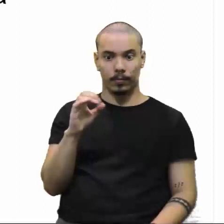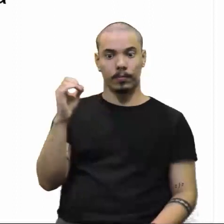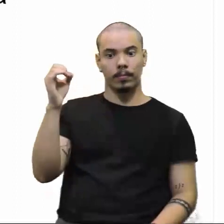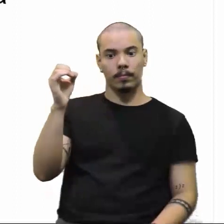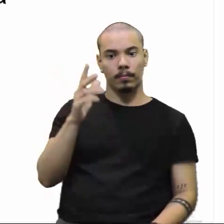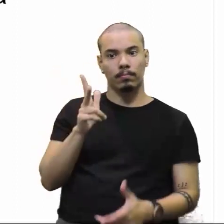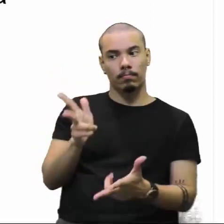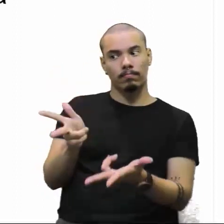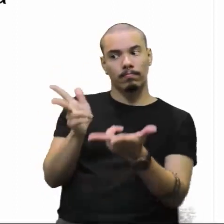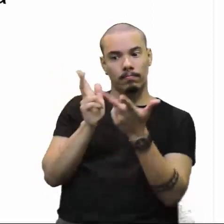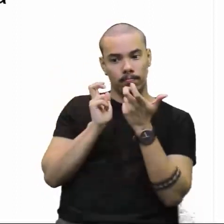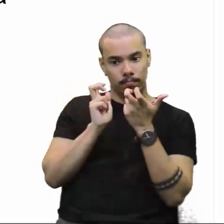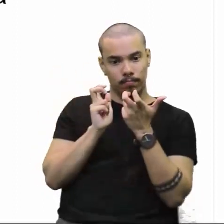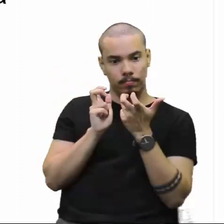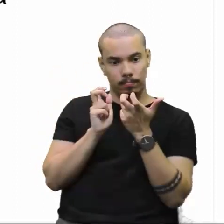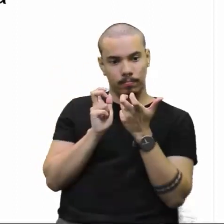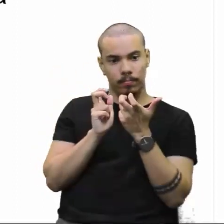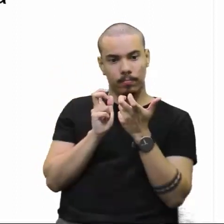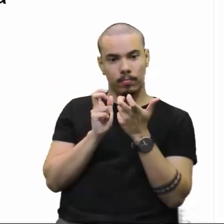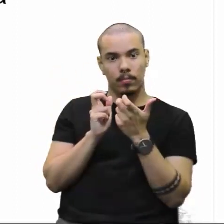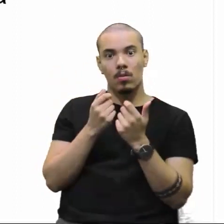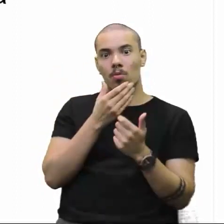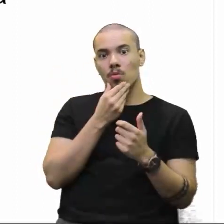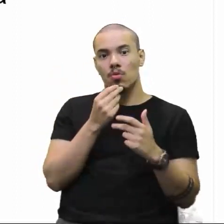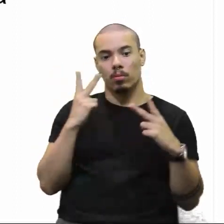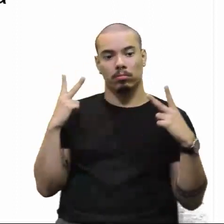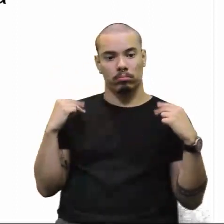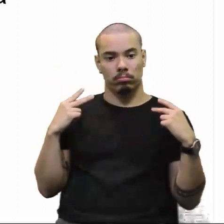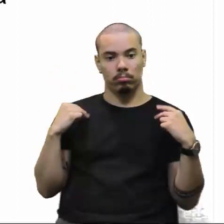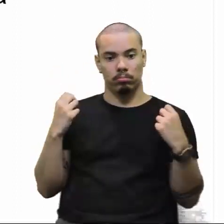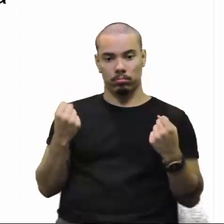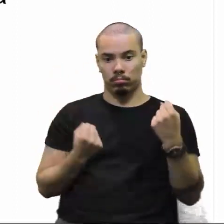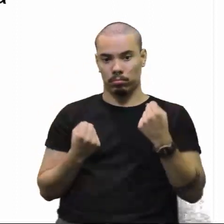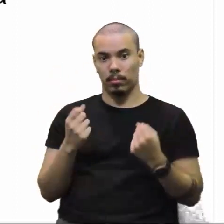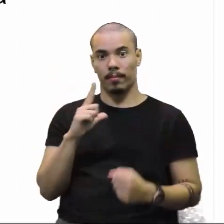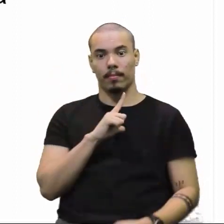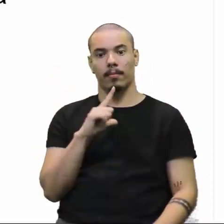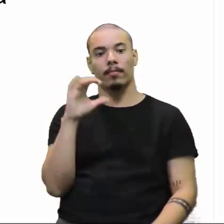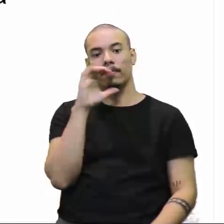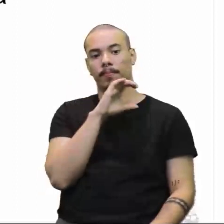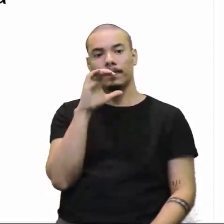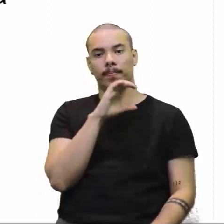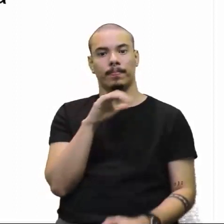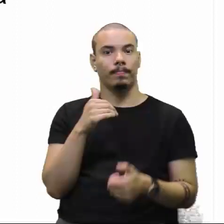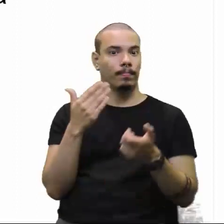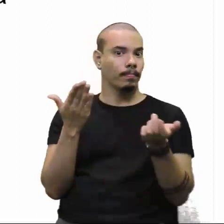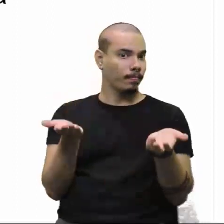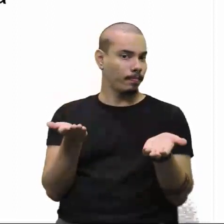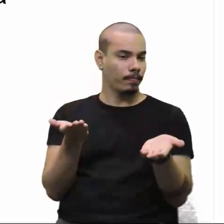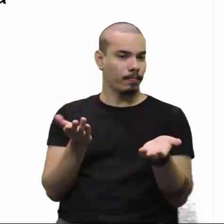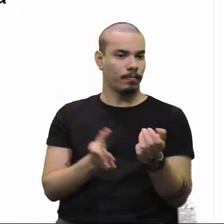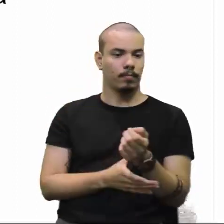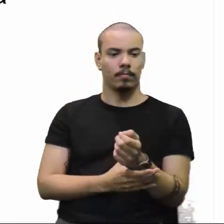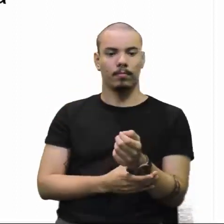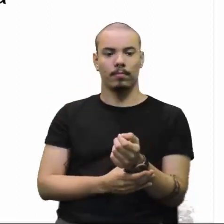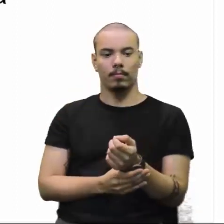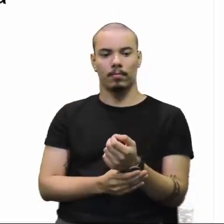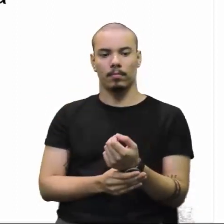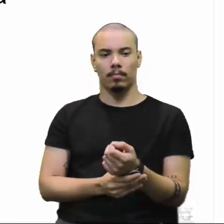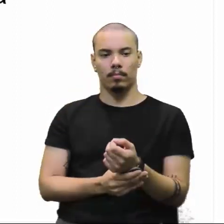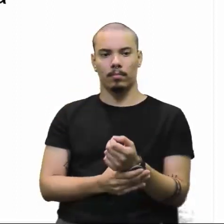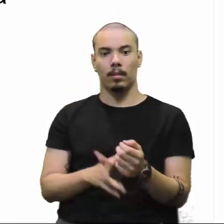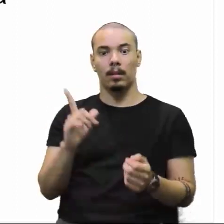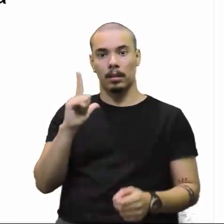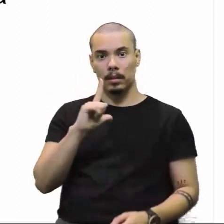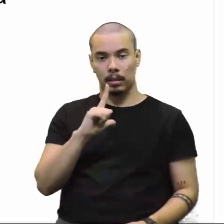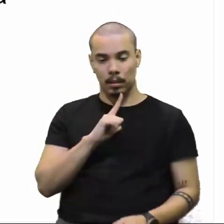luz percebida pelo piloto teria velocidade. Então, olha aí, né? Já fala que estão mesmo